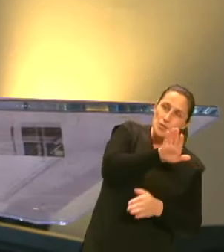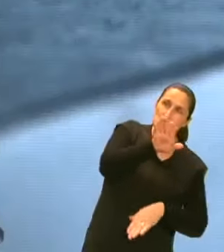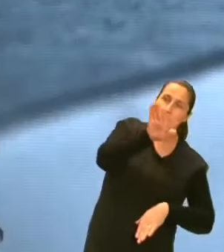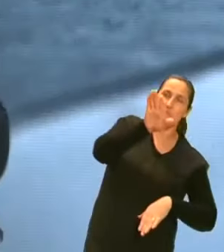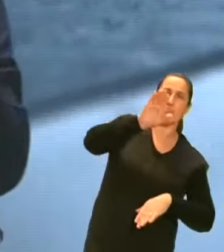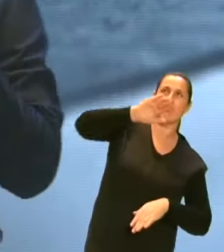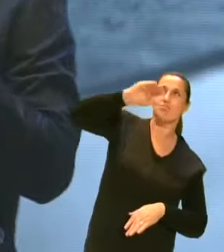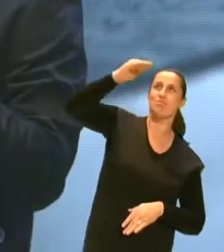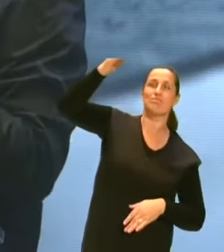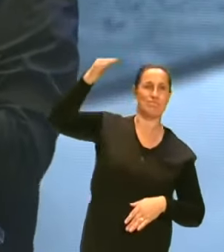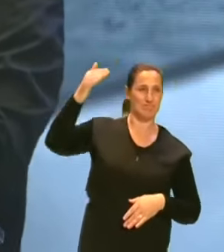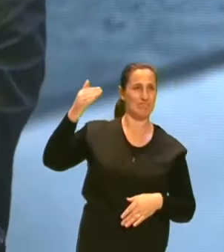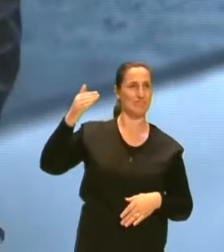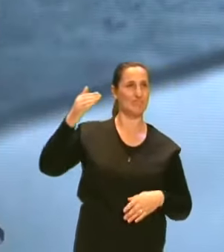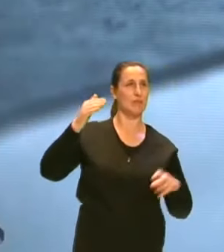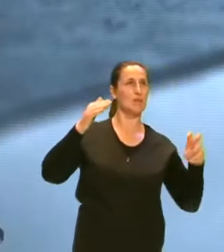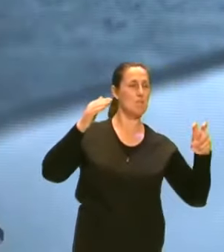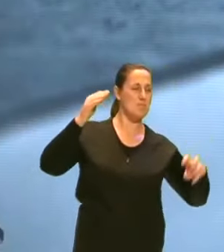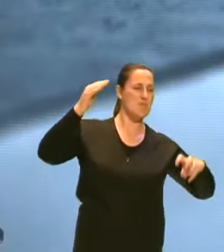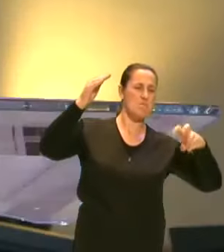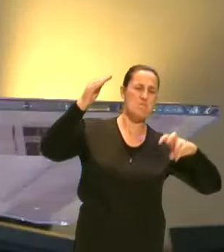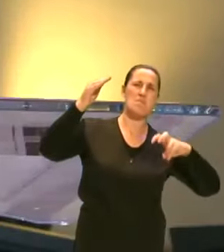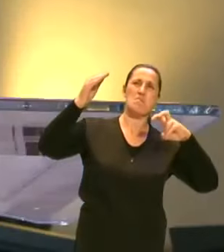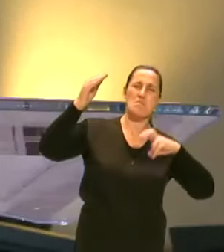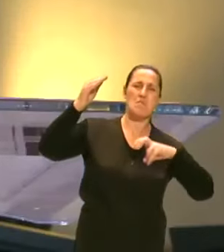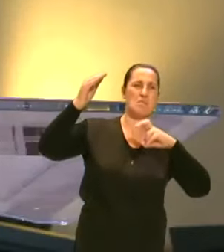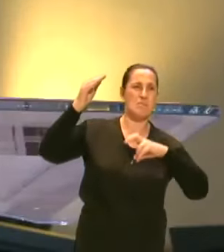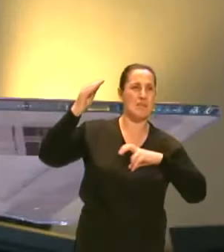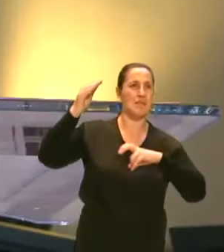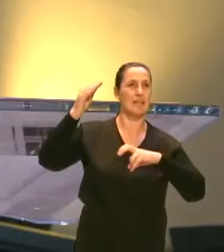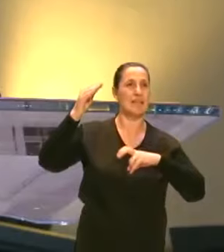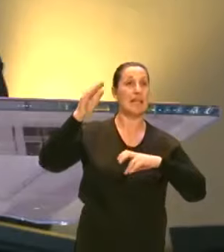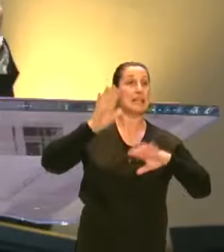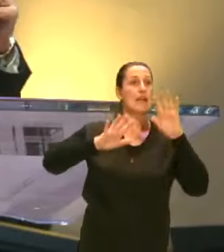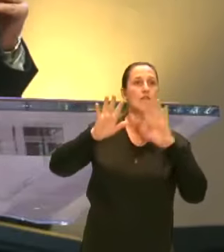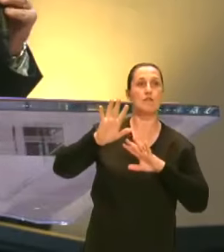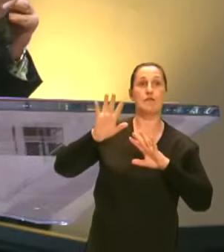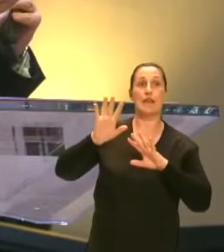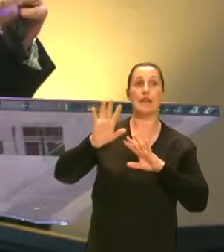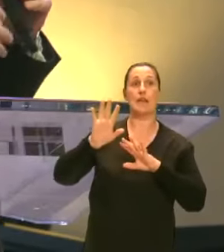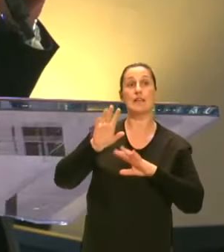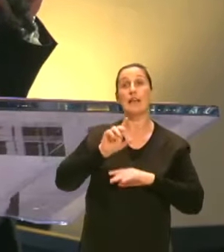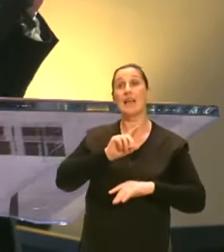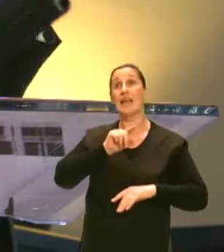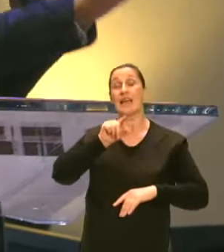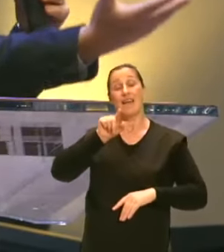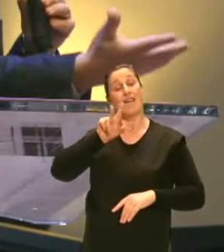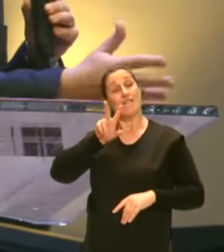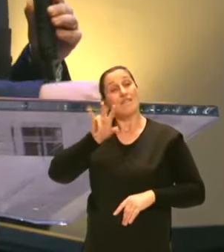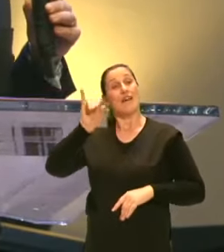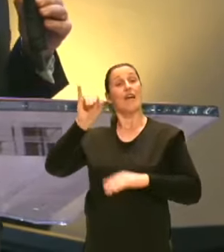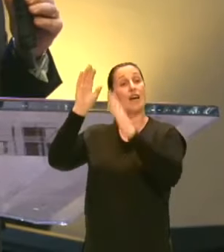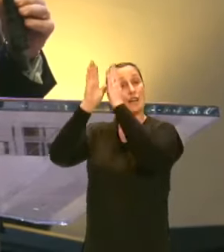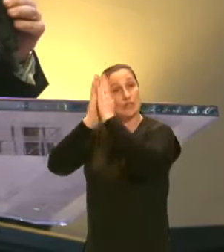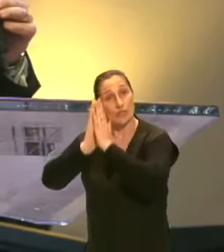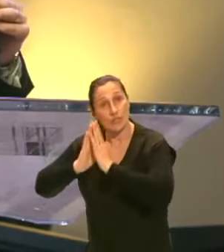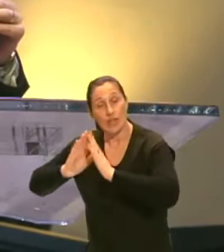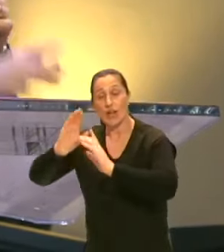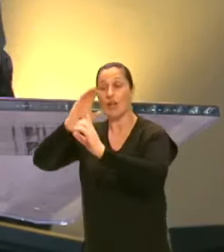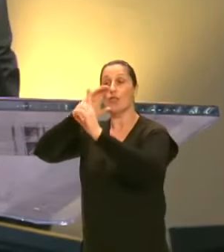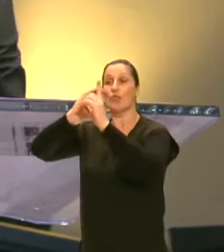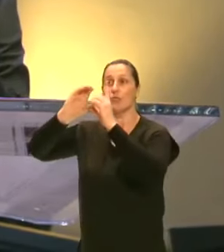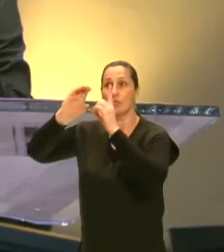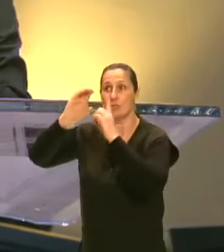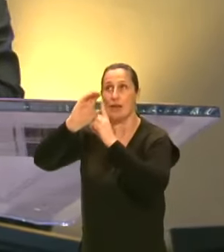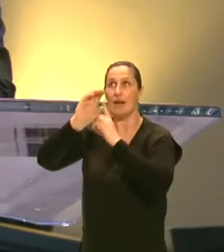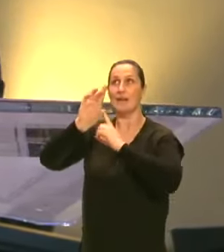E ele olhando, talvez, indo para uma festa, indo adorar e cultuar a Deus,